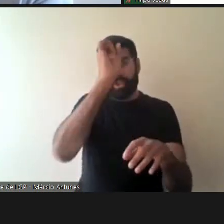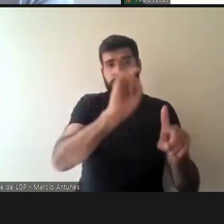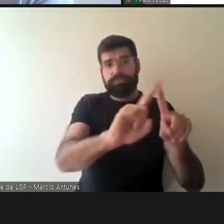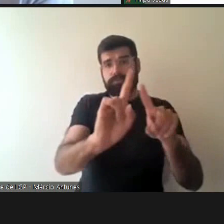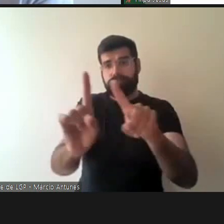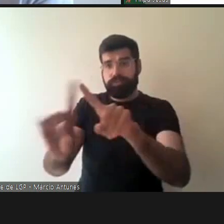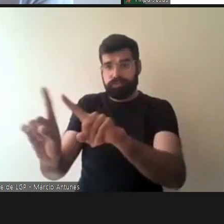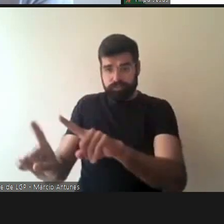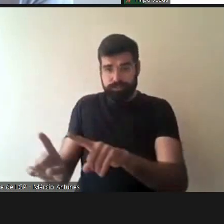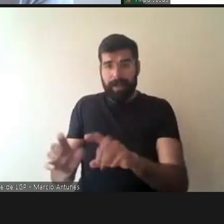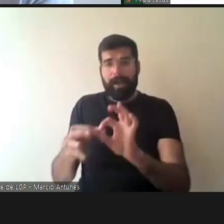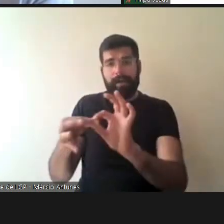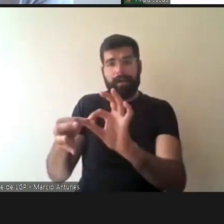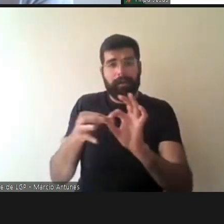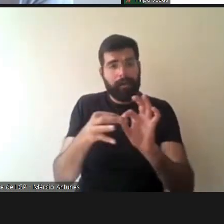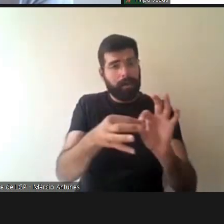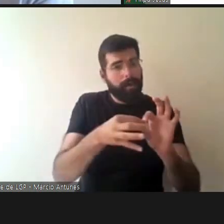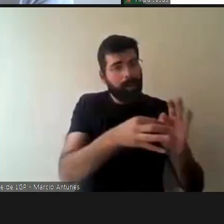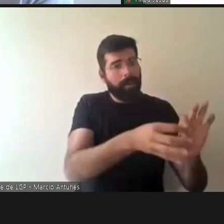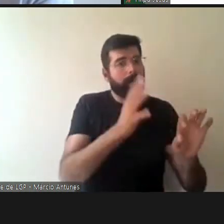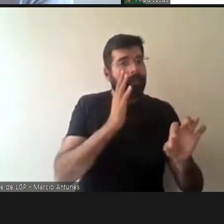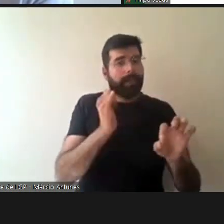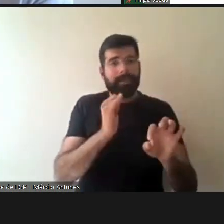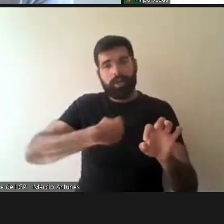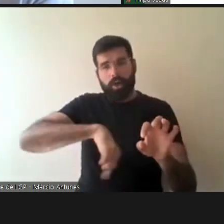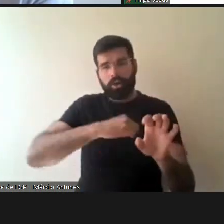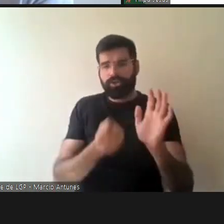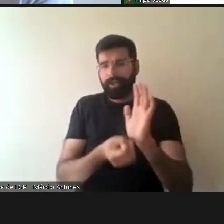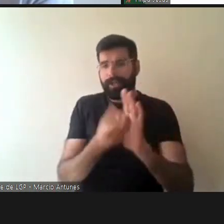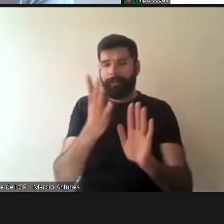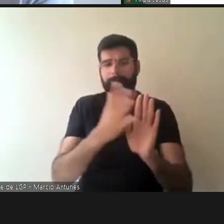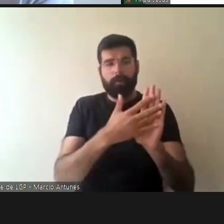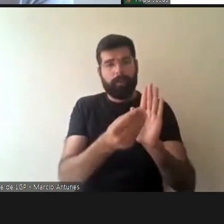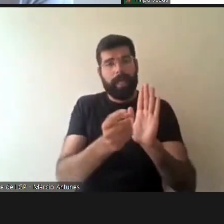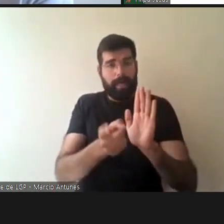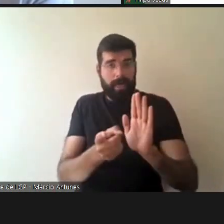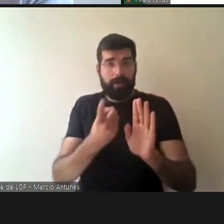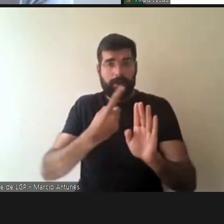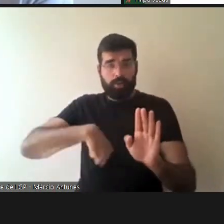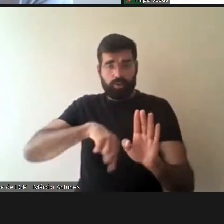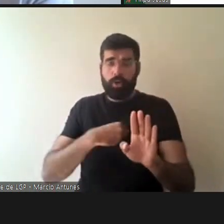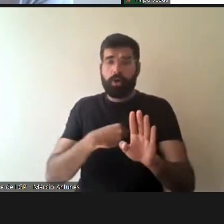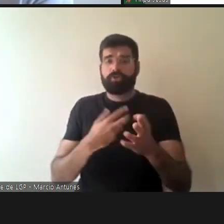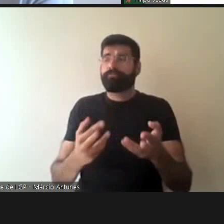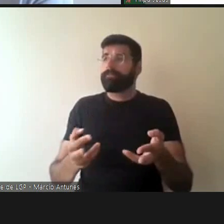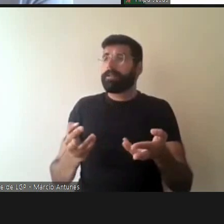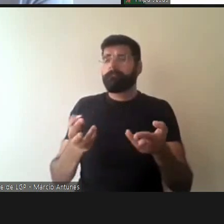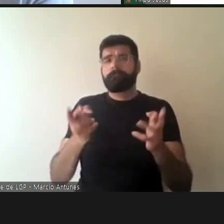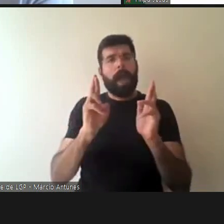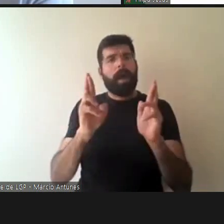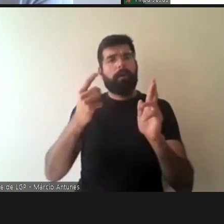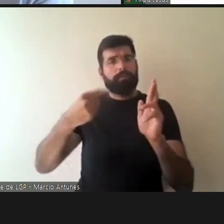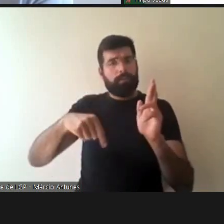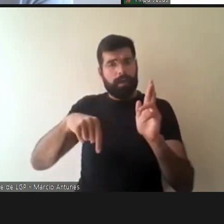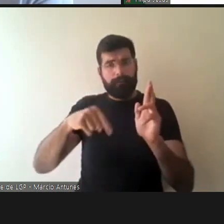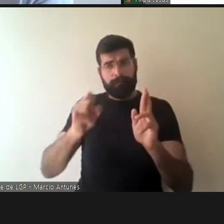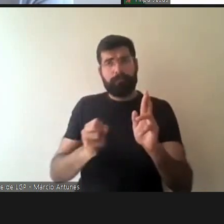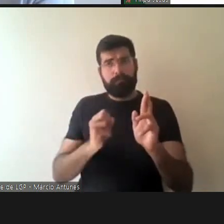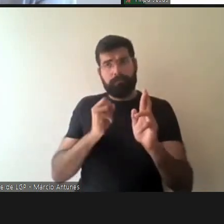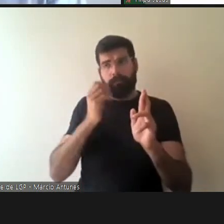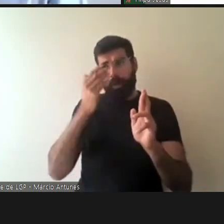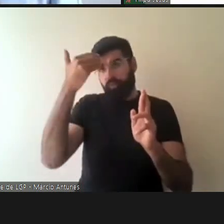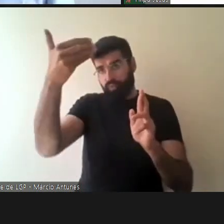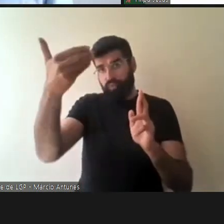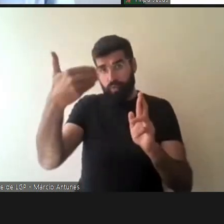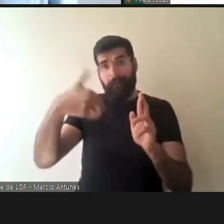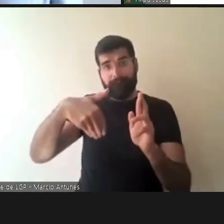estamos a tentar montar o nosso modelo. Temos aqui uma expectativa muito forte no próximo futuro,